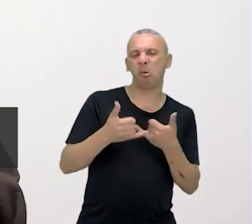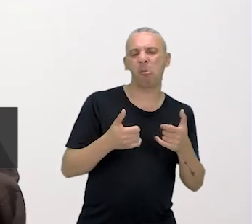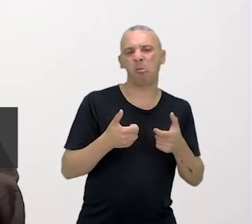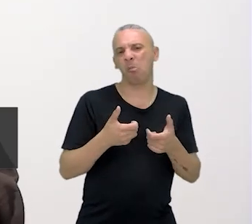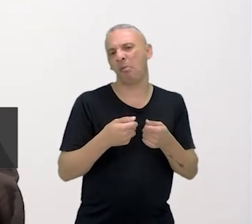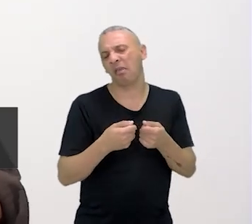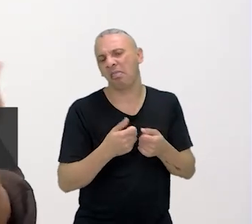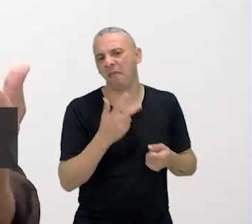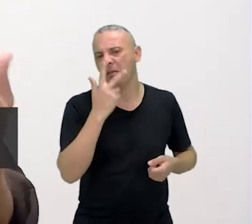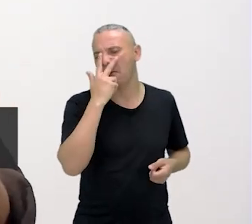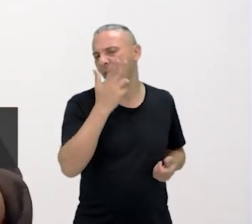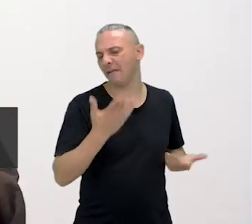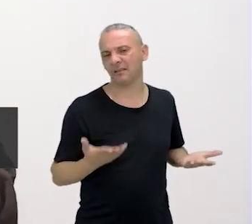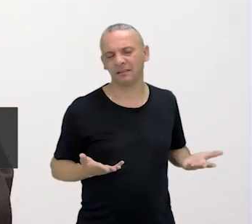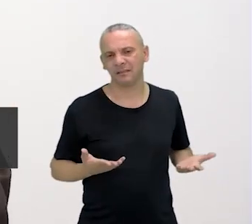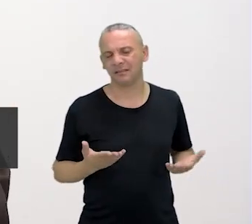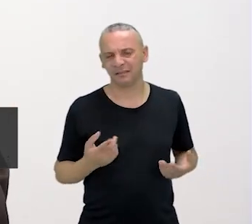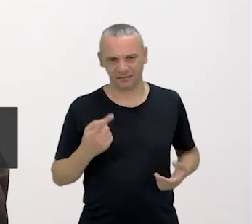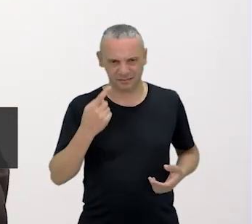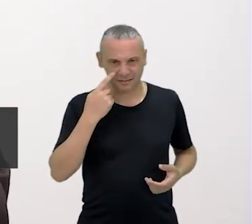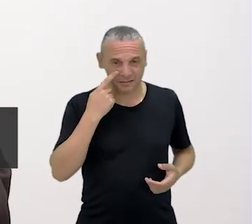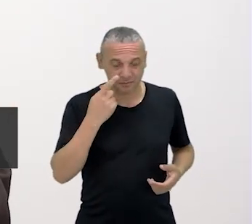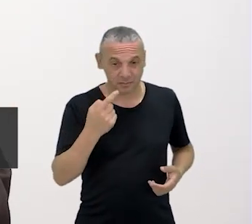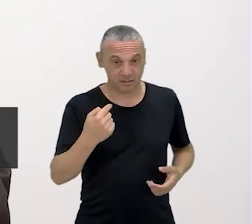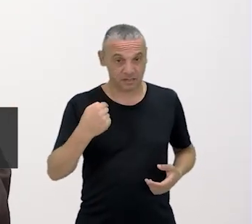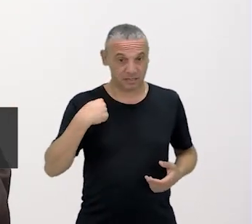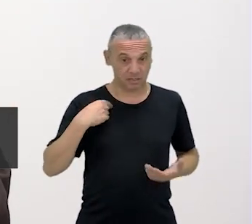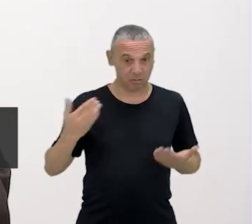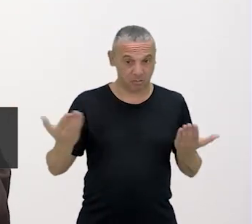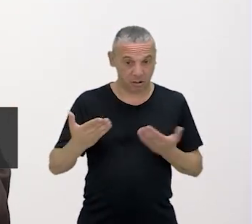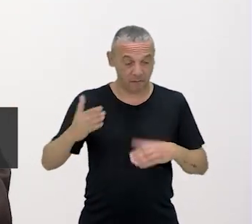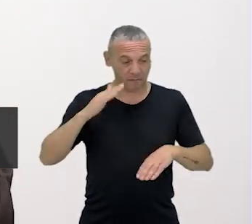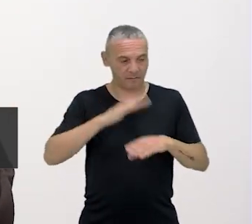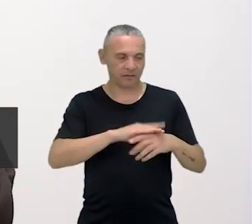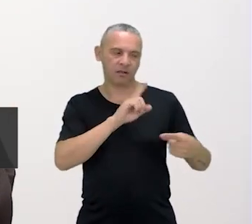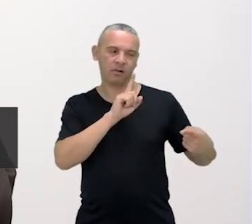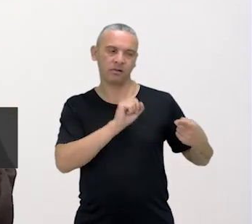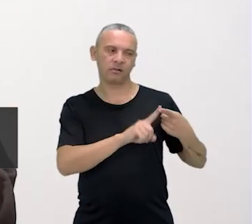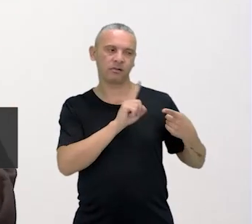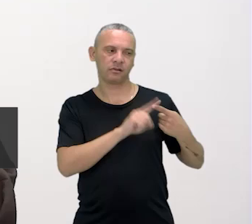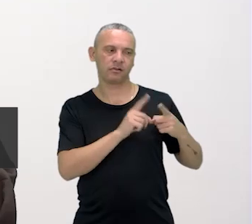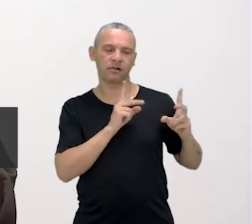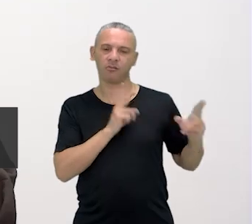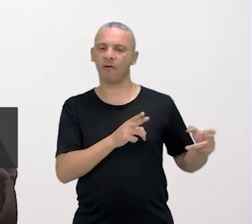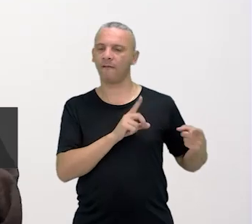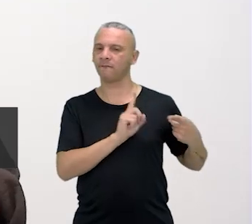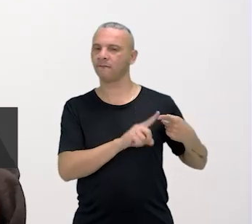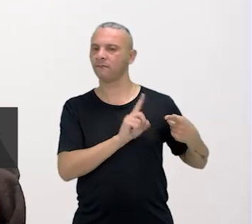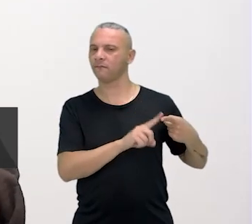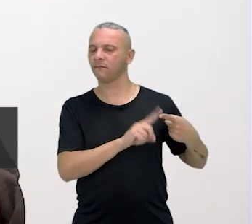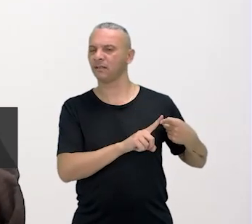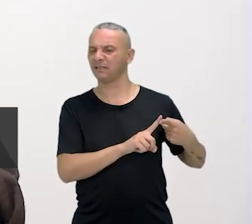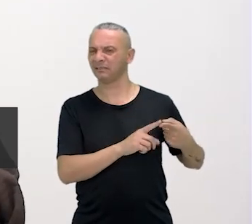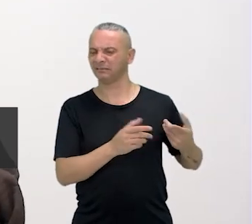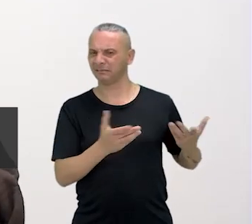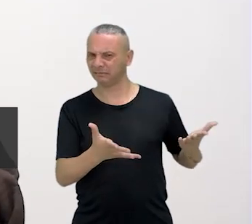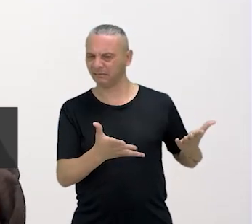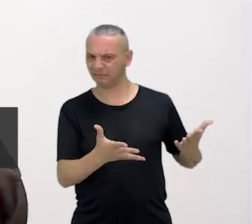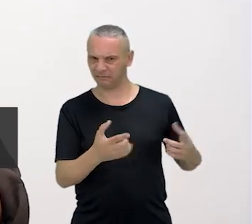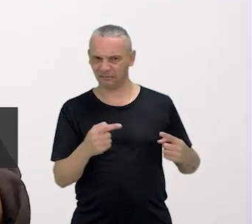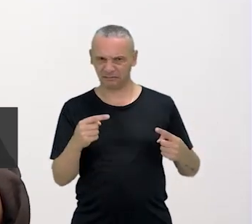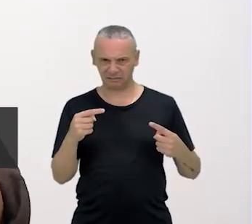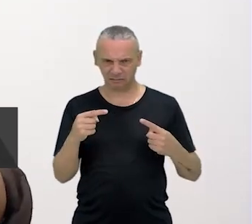joguinhos. Você viu, agora eu vou fazer o que você fez comigo, você vai me pagar. Eu pergunto a vocês,